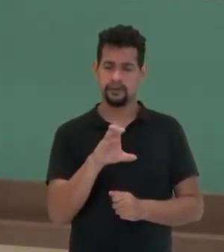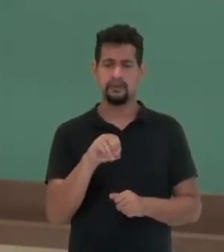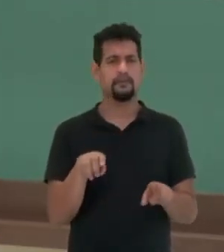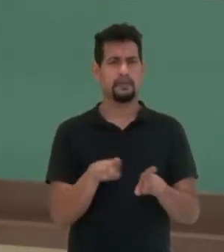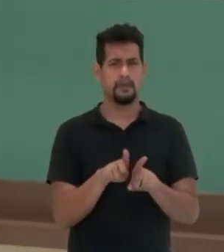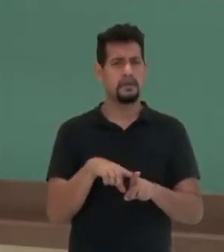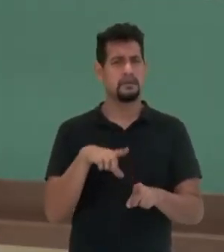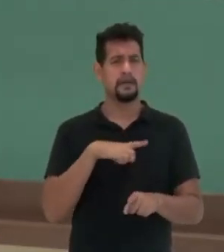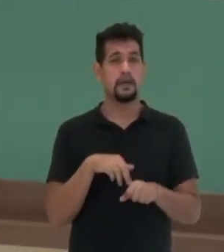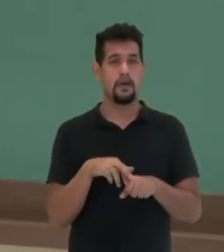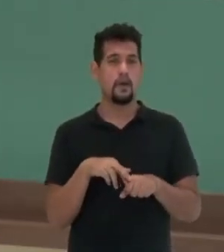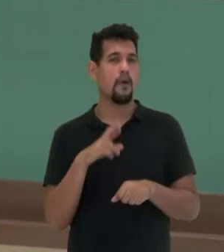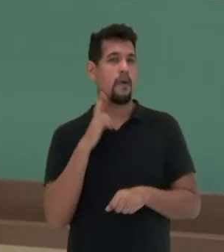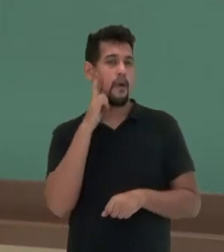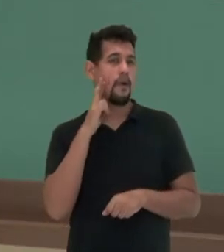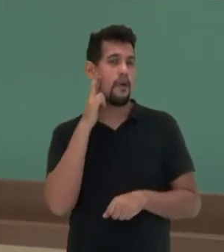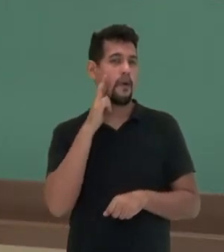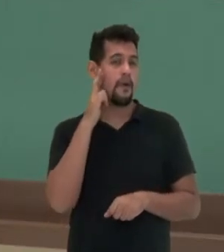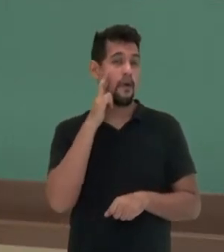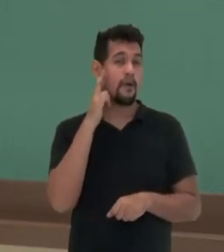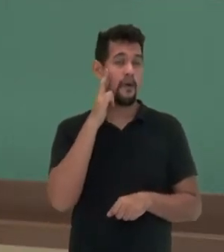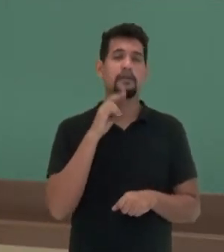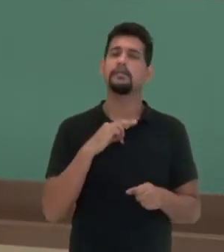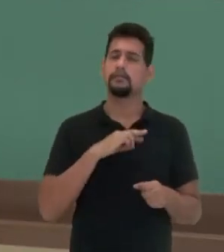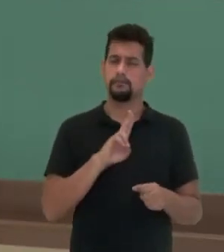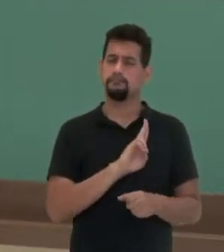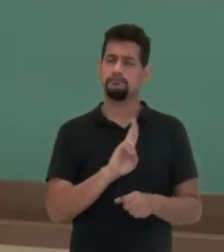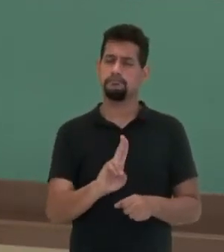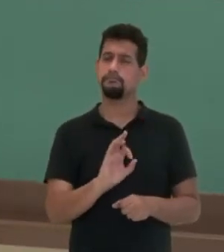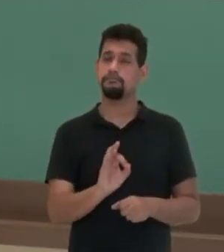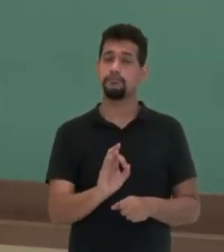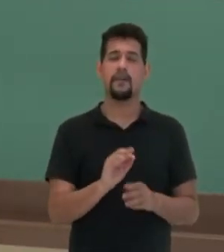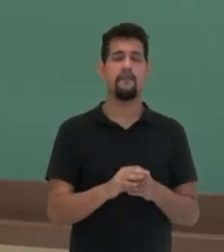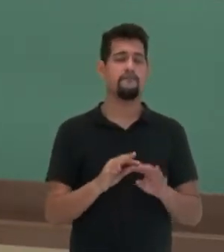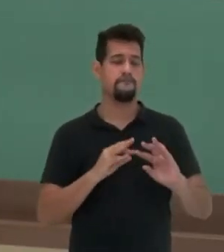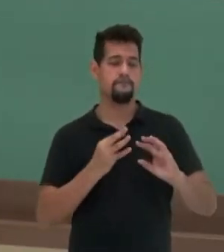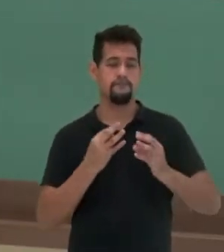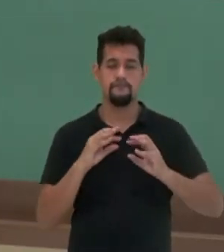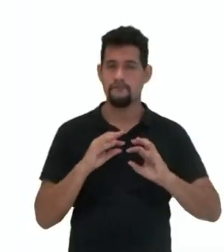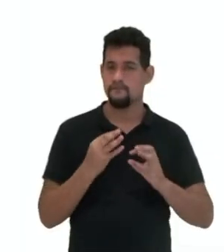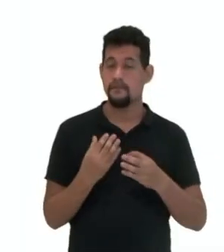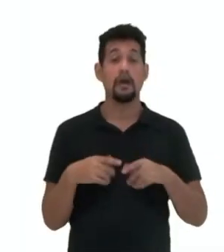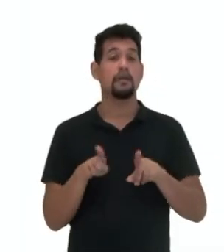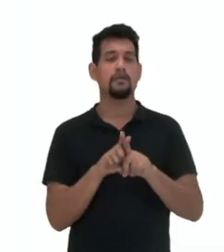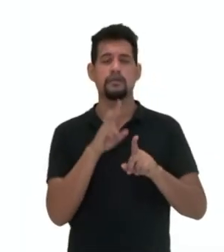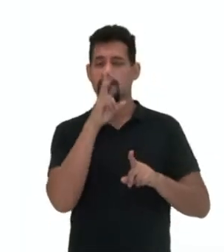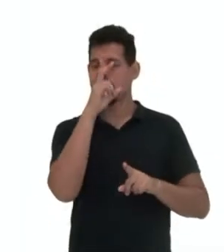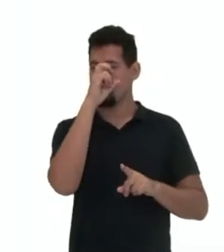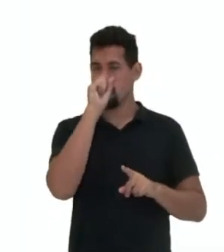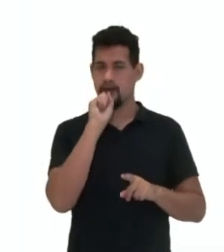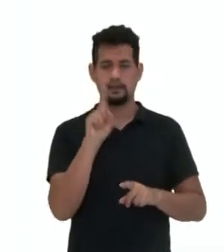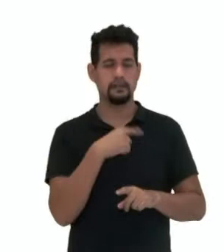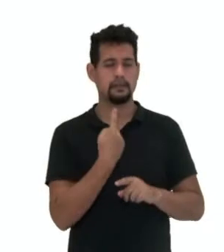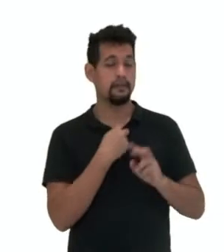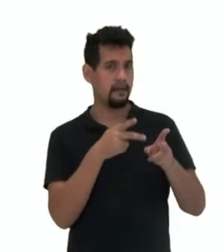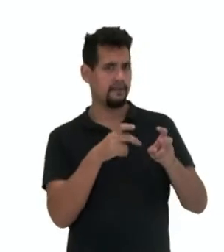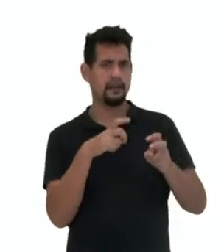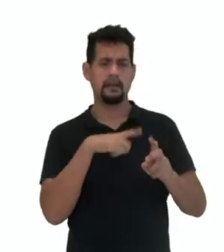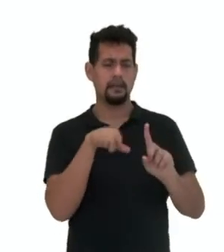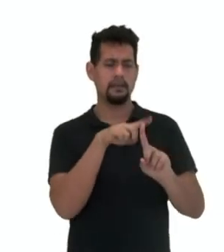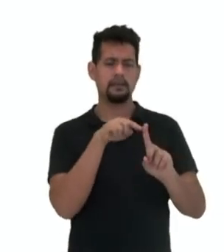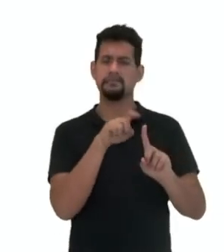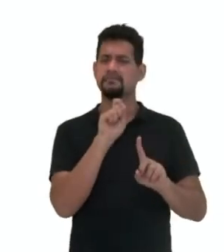Esse em rosinha é o tecido conjuntivo propriamente dito frouxo e o outro é o denso que nós vamos ver. Ele tem a